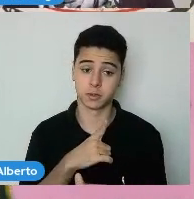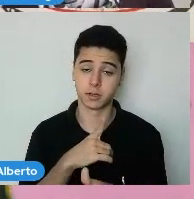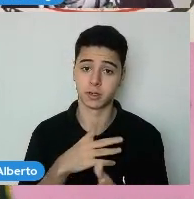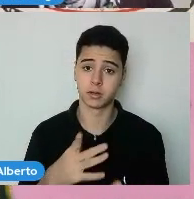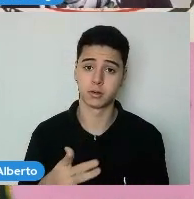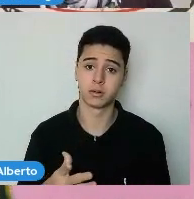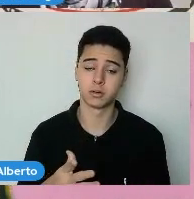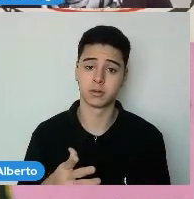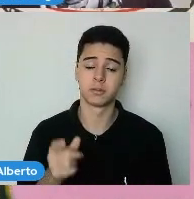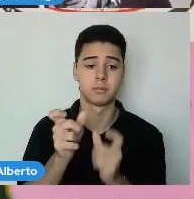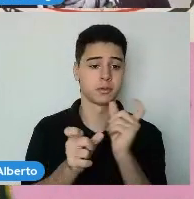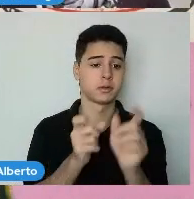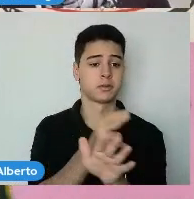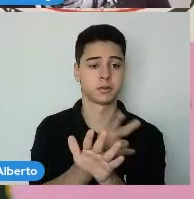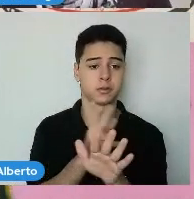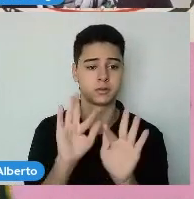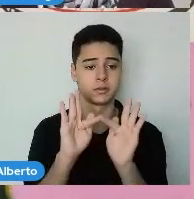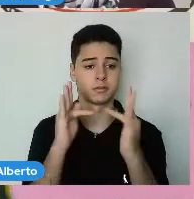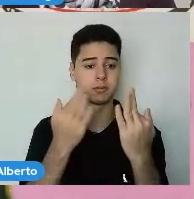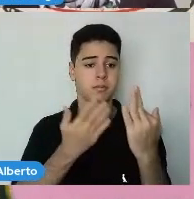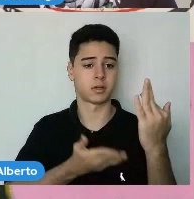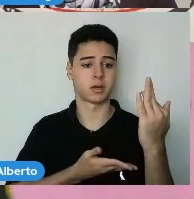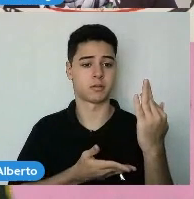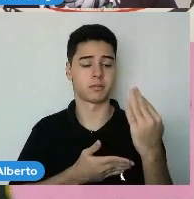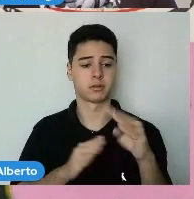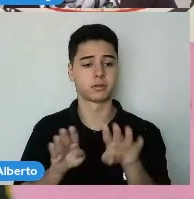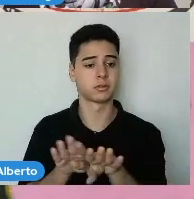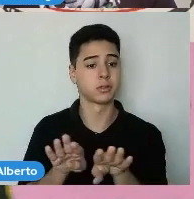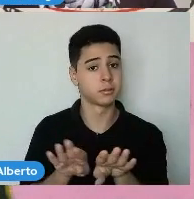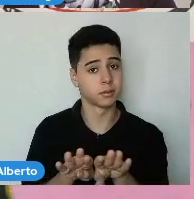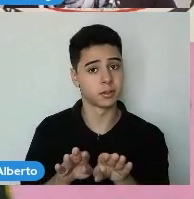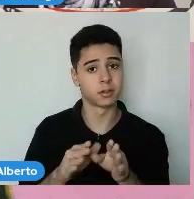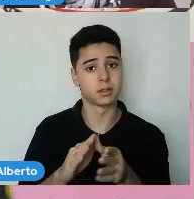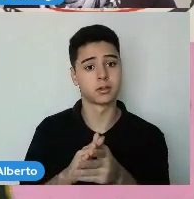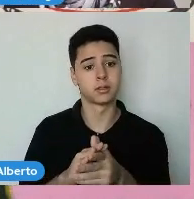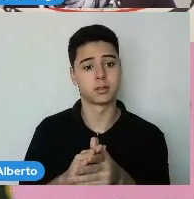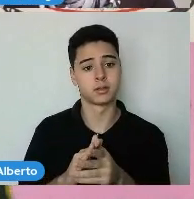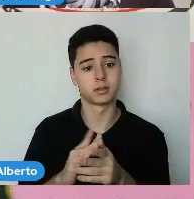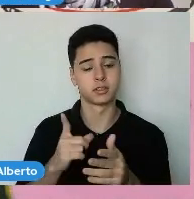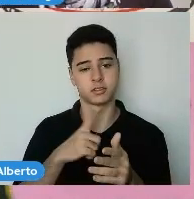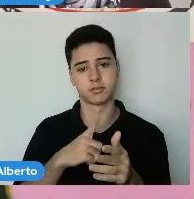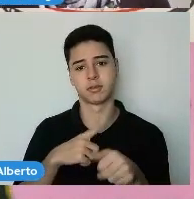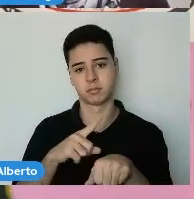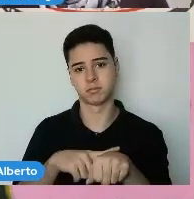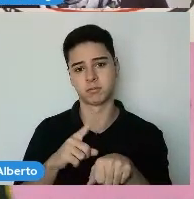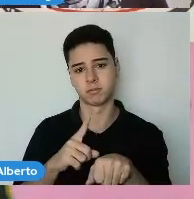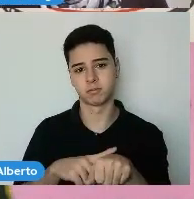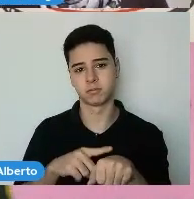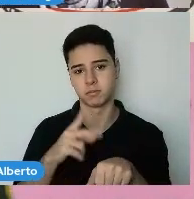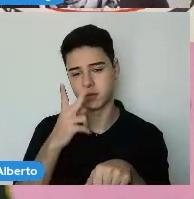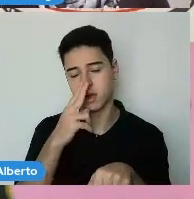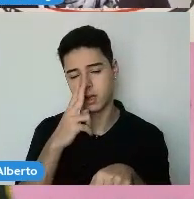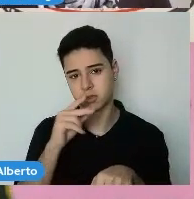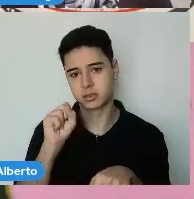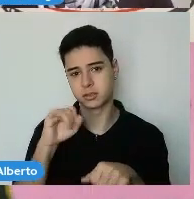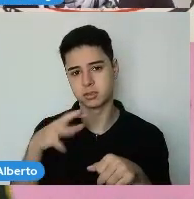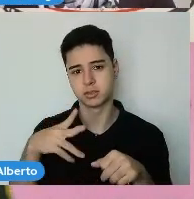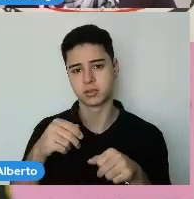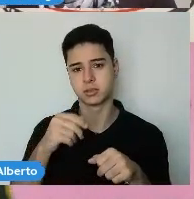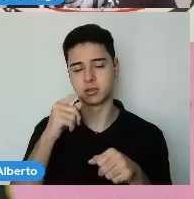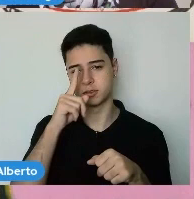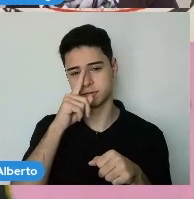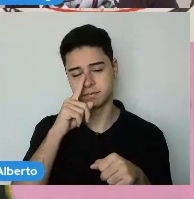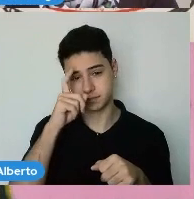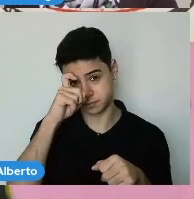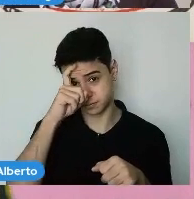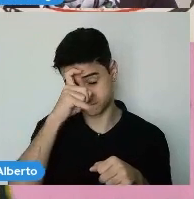que tiveram parentes e amigos também que passaram por situações complicadas durante o período da ditadura